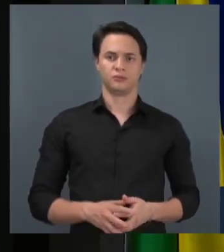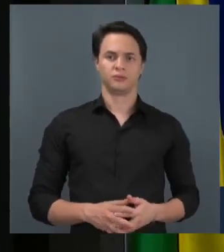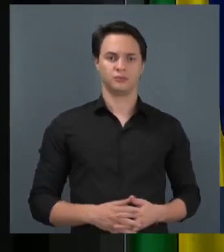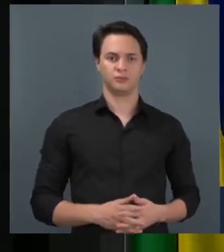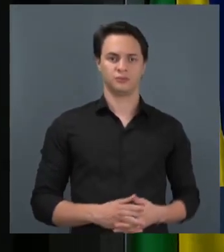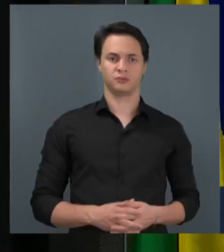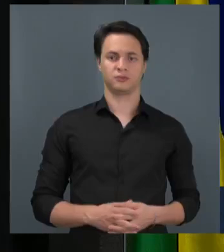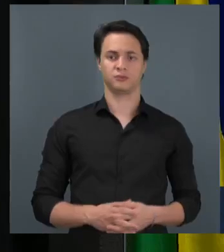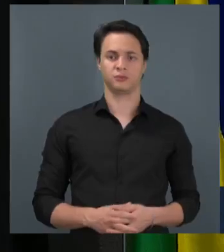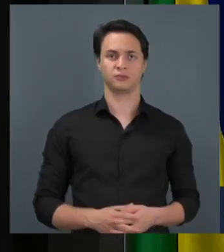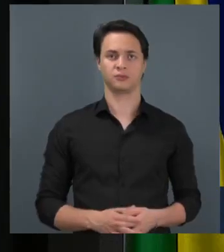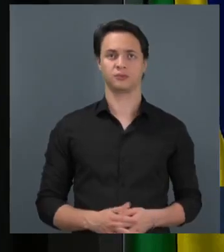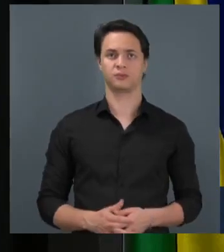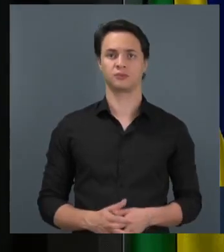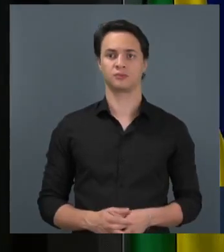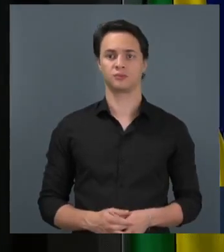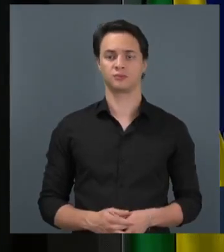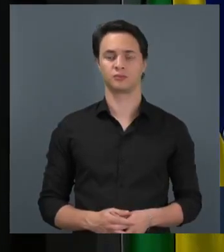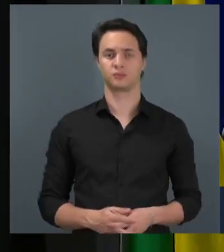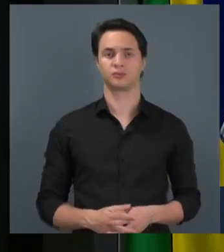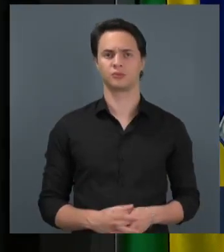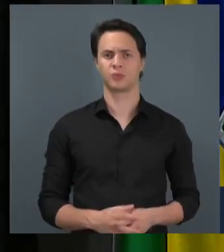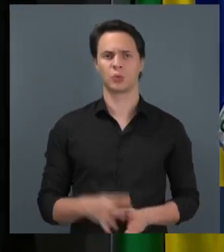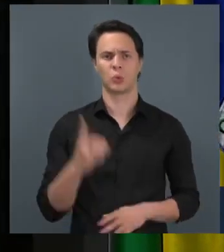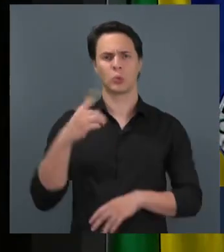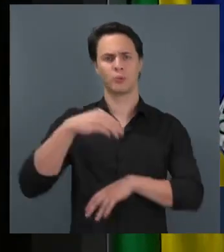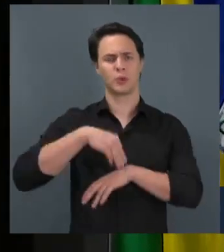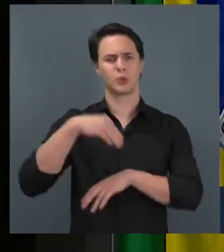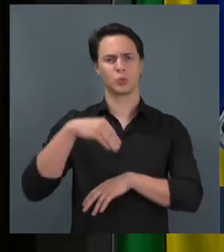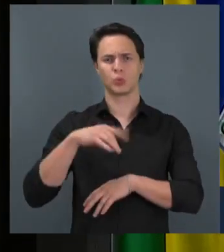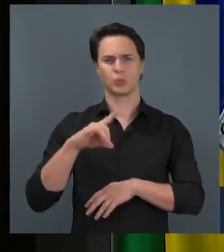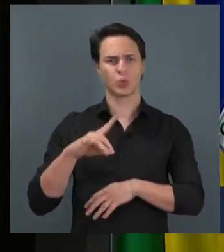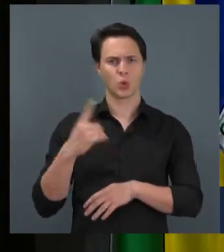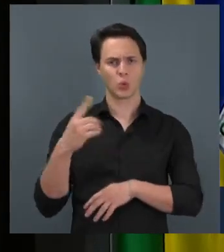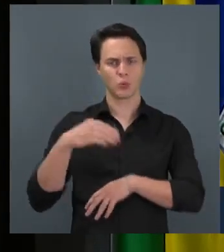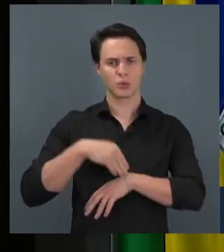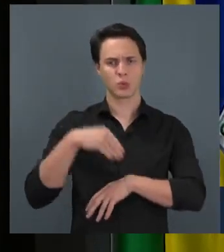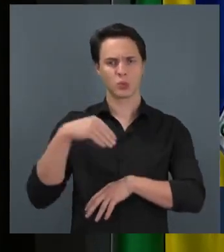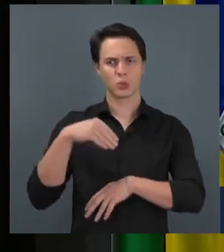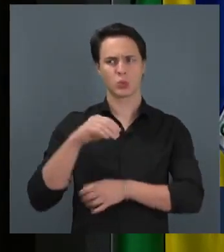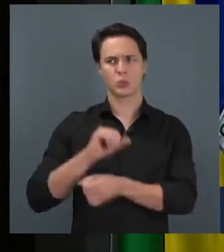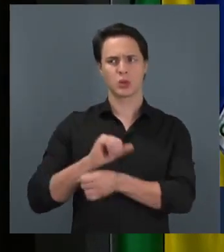Tá, tem que só colocar ali, tá 1 minuto só, rapaz, me dê mais aí um pouquinho.